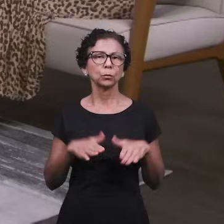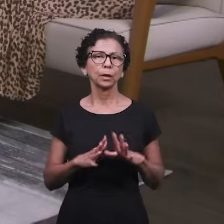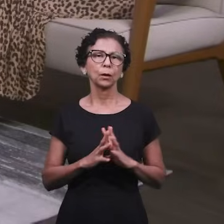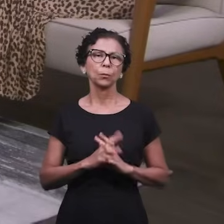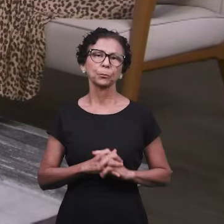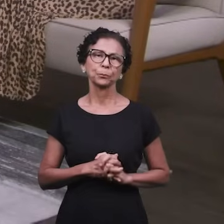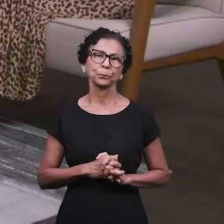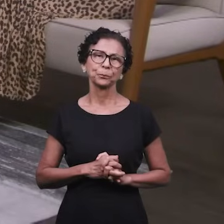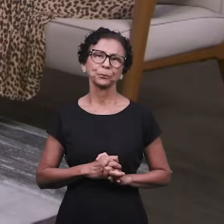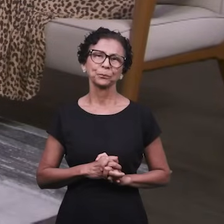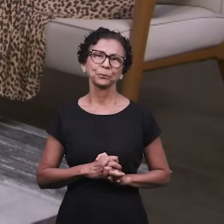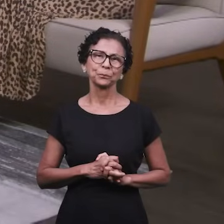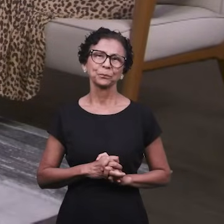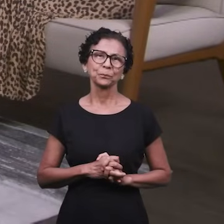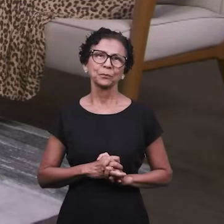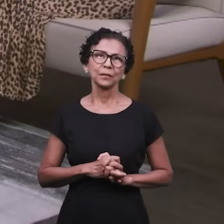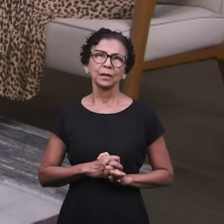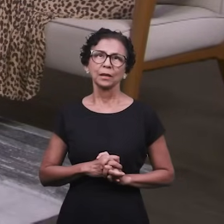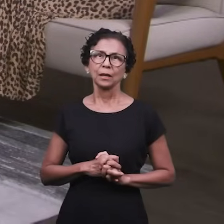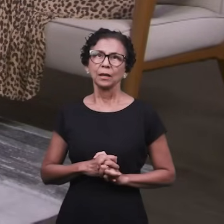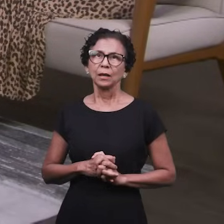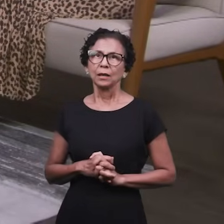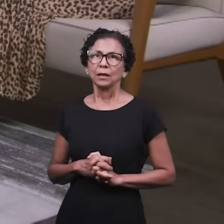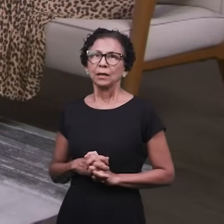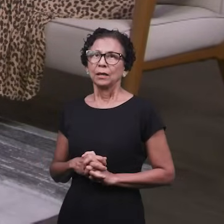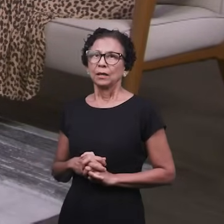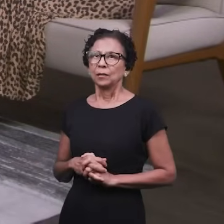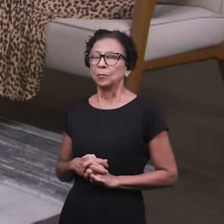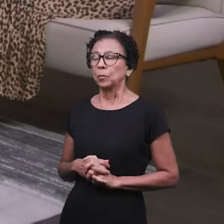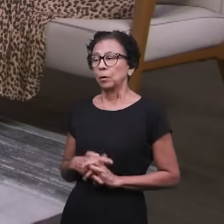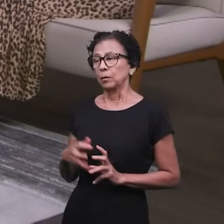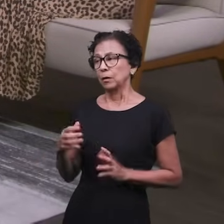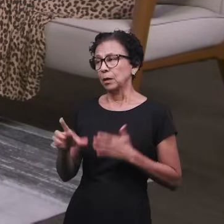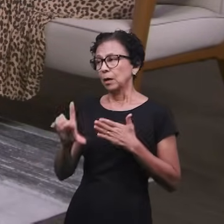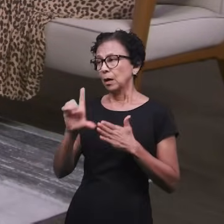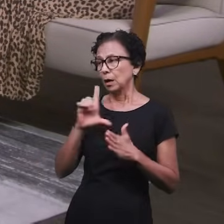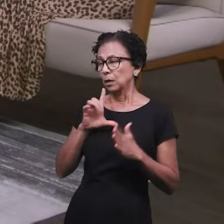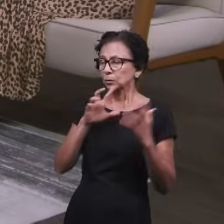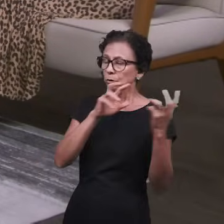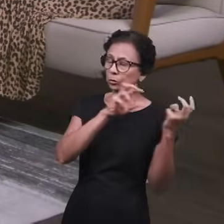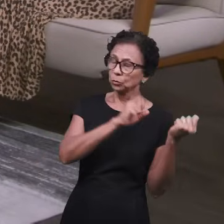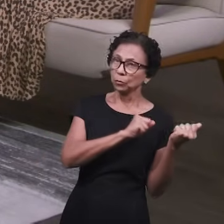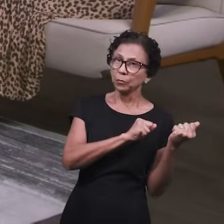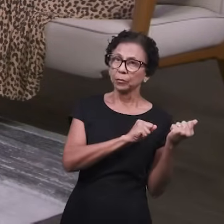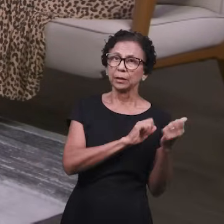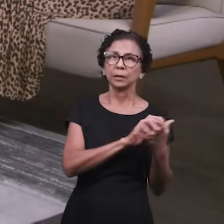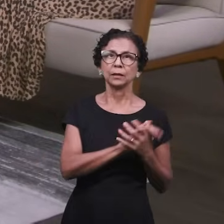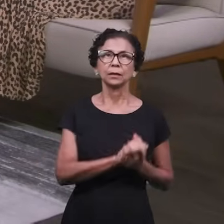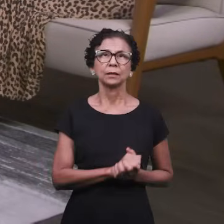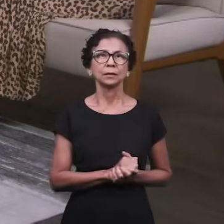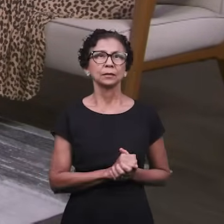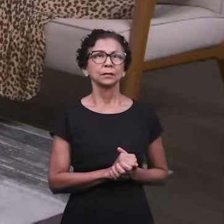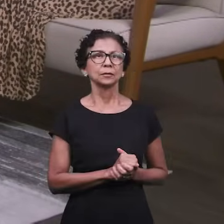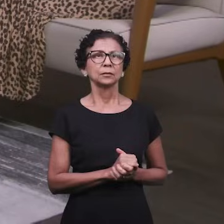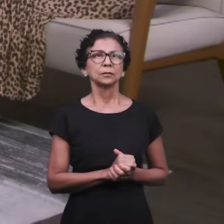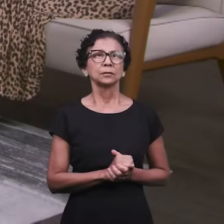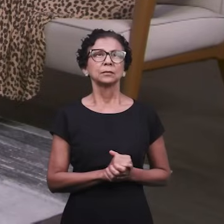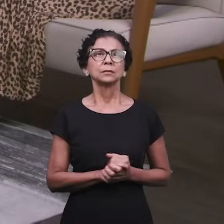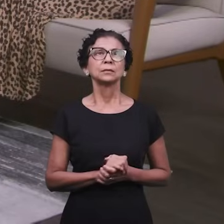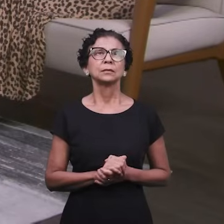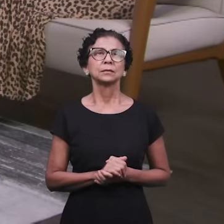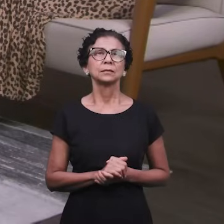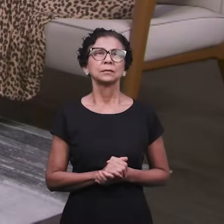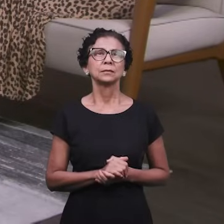rotina. Não sei na casa de vocês, mas na minha casa funciona bem no horário antes de dormir. Na de vocês? Minha também. Antes de dormir. E na